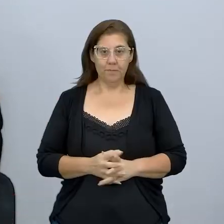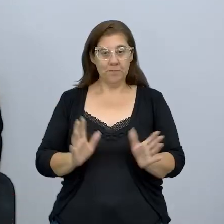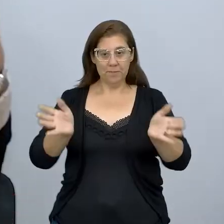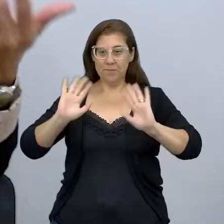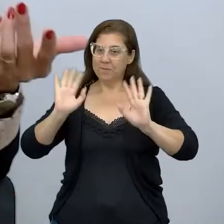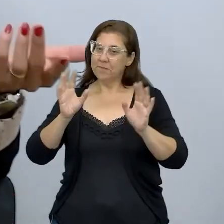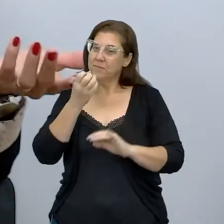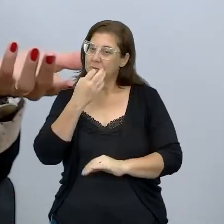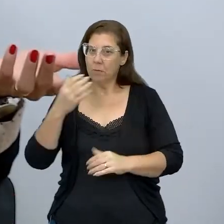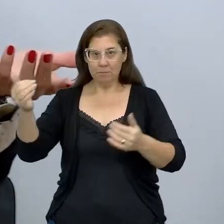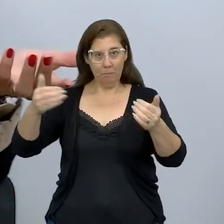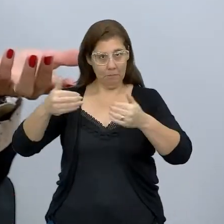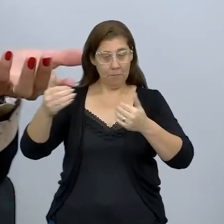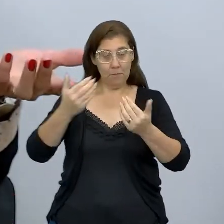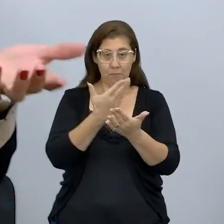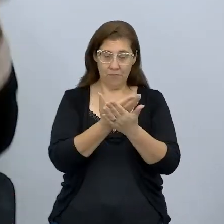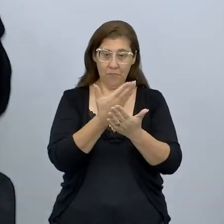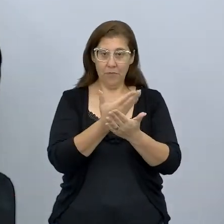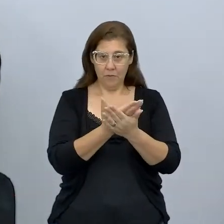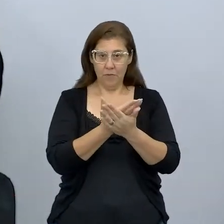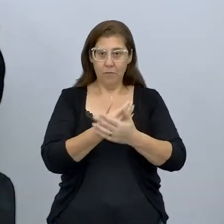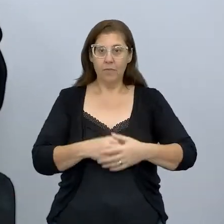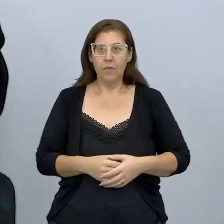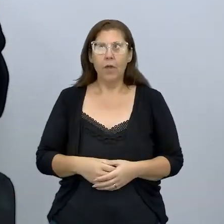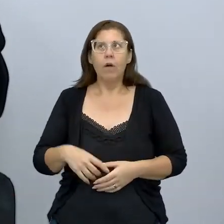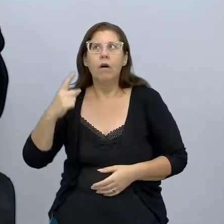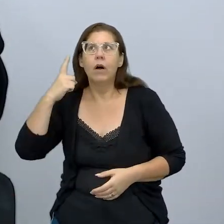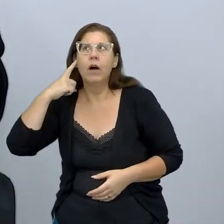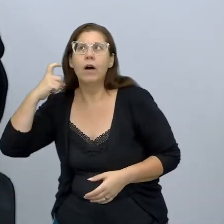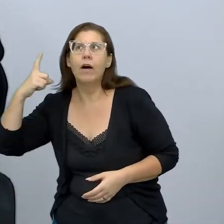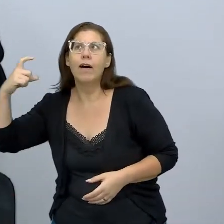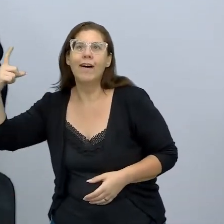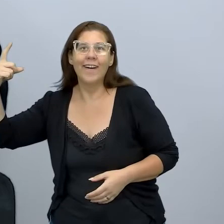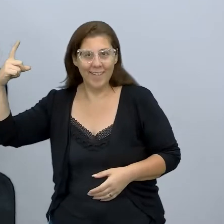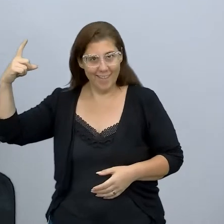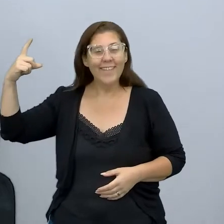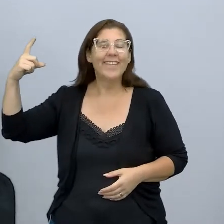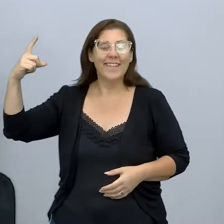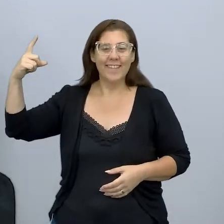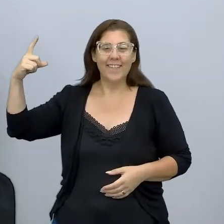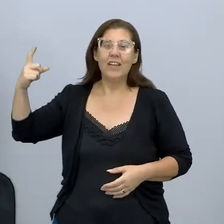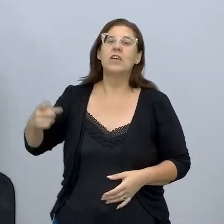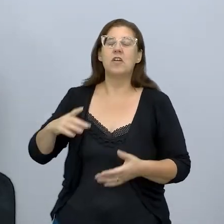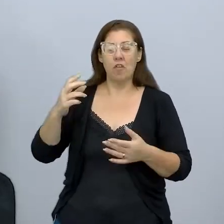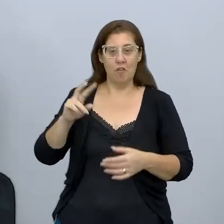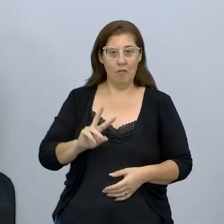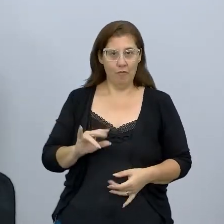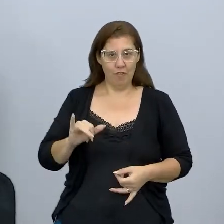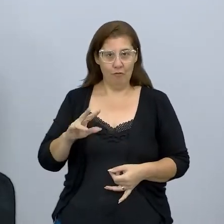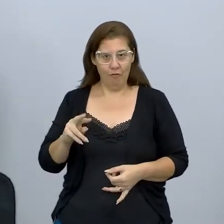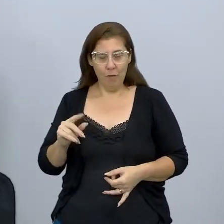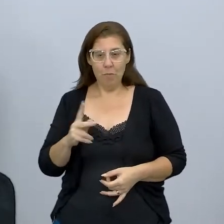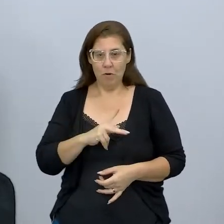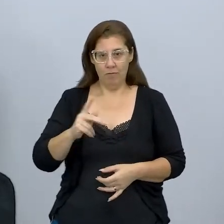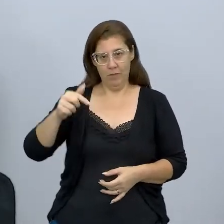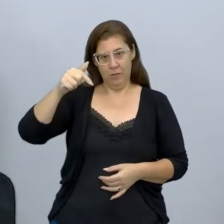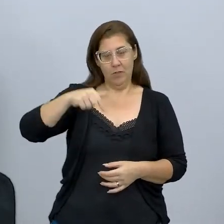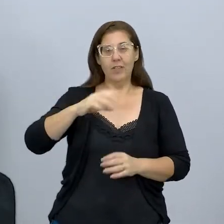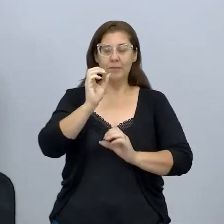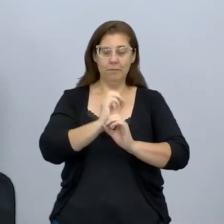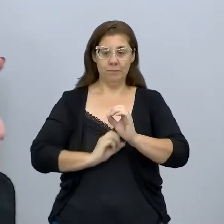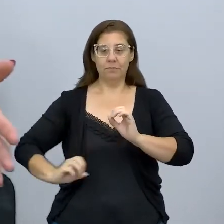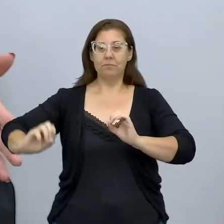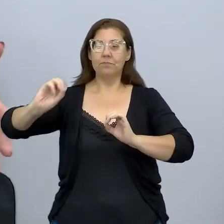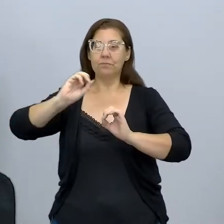Oi, gente, que bom que vocês chegaram aqui para nossa aula. Ouço o sinal da nossa entrada, isso mesmo. Eu sou a Vivi, professora de vocês aqui pelo Centro